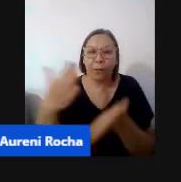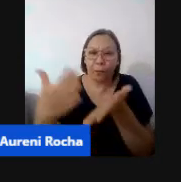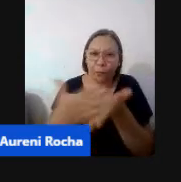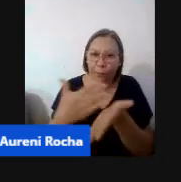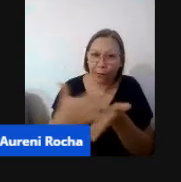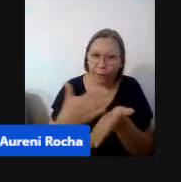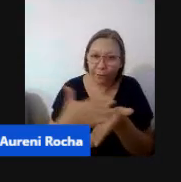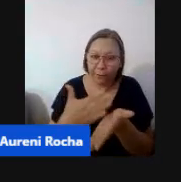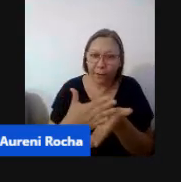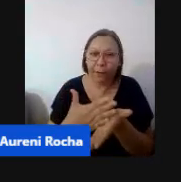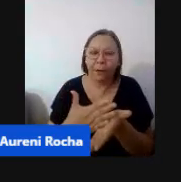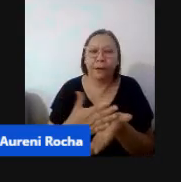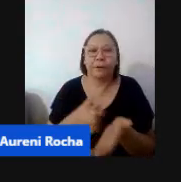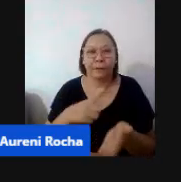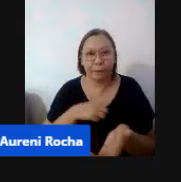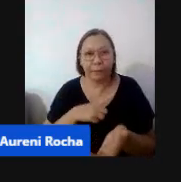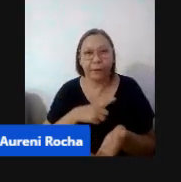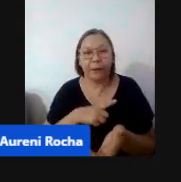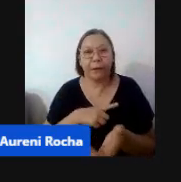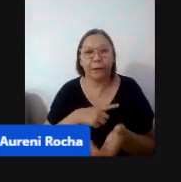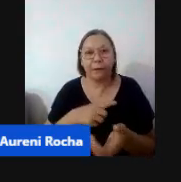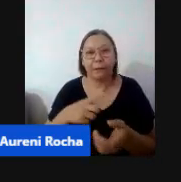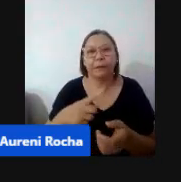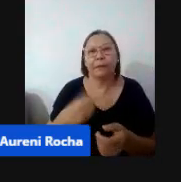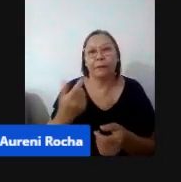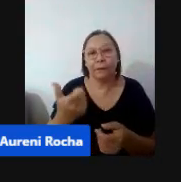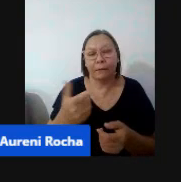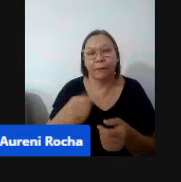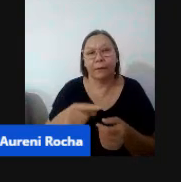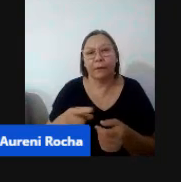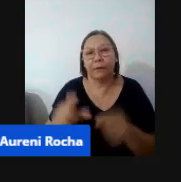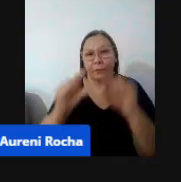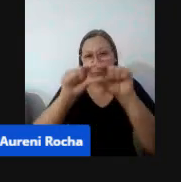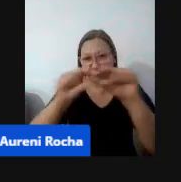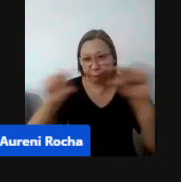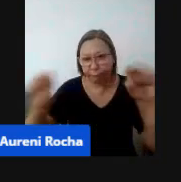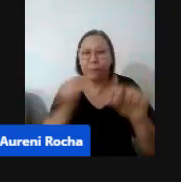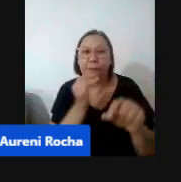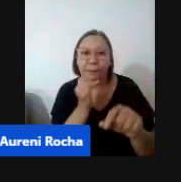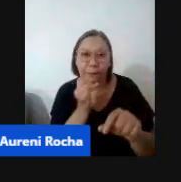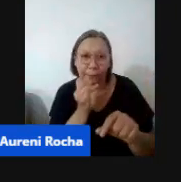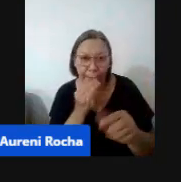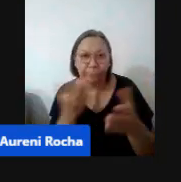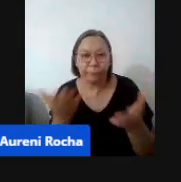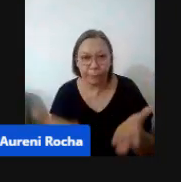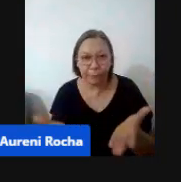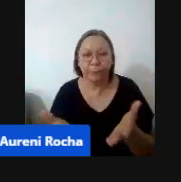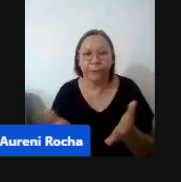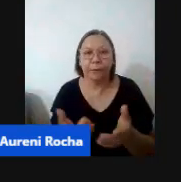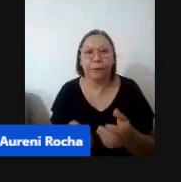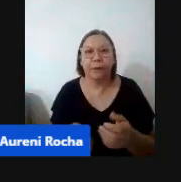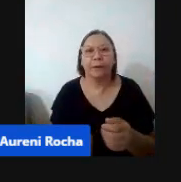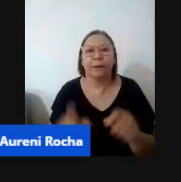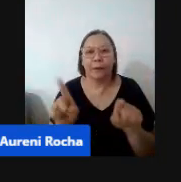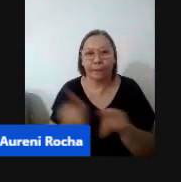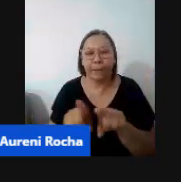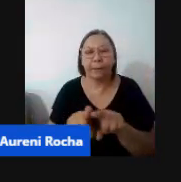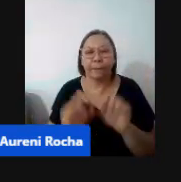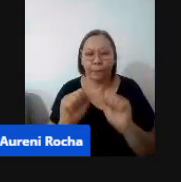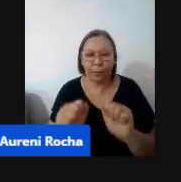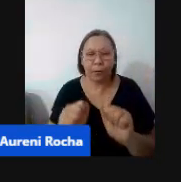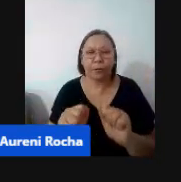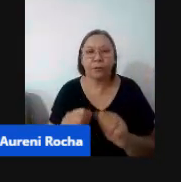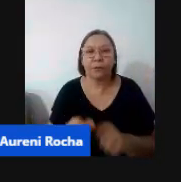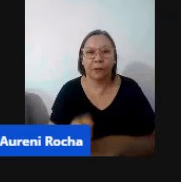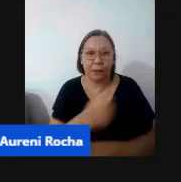aqui para que ele crie a frase dele e coloque a foto dele,